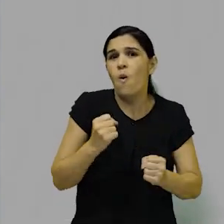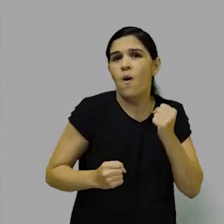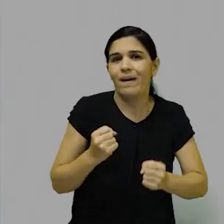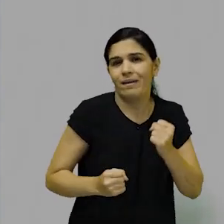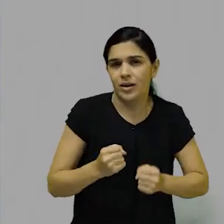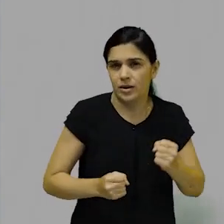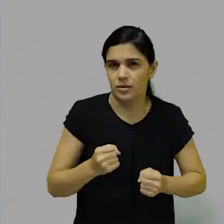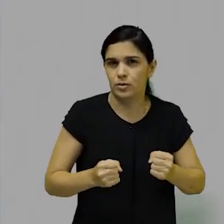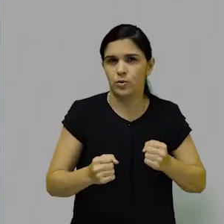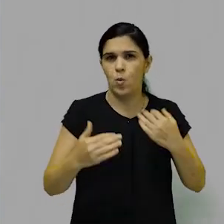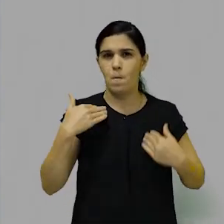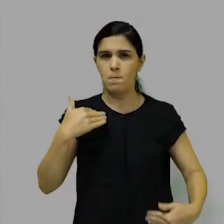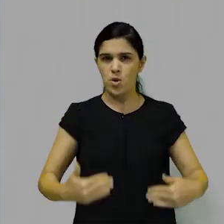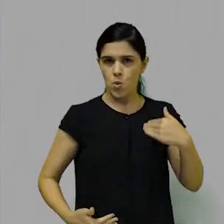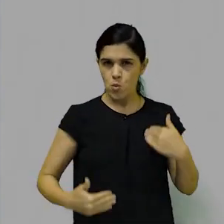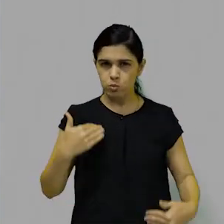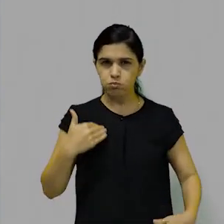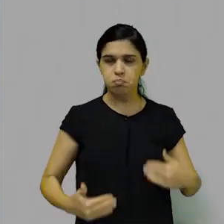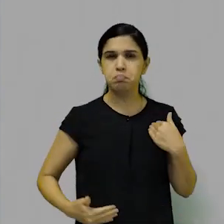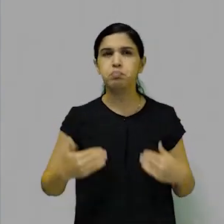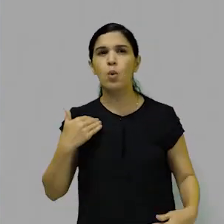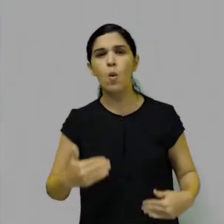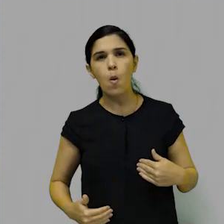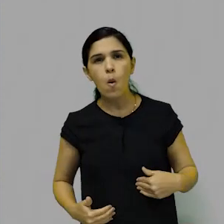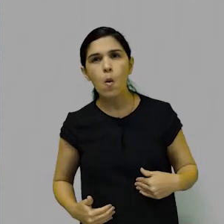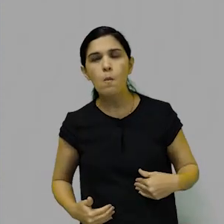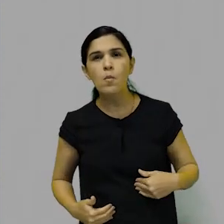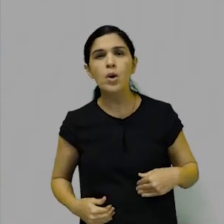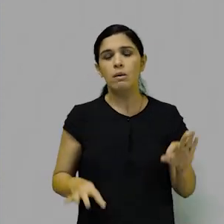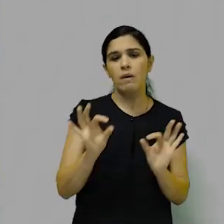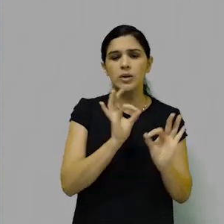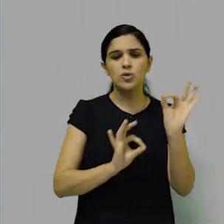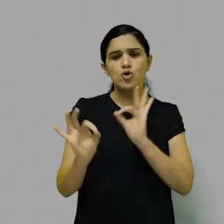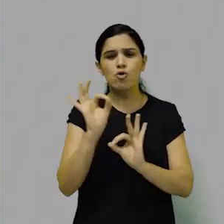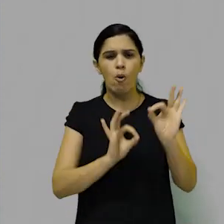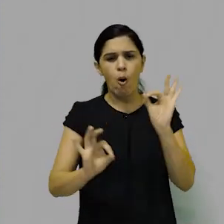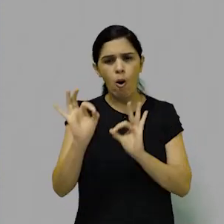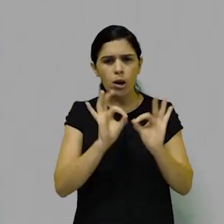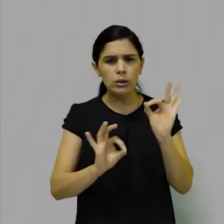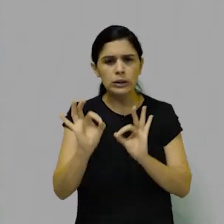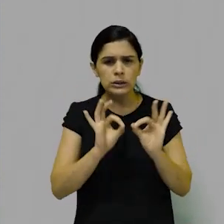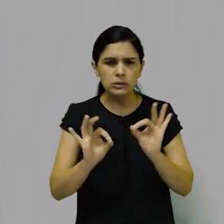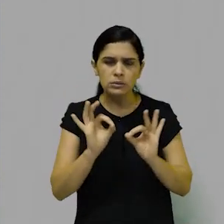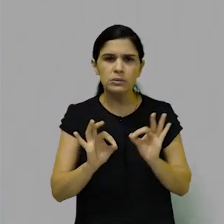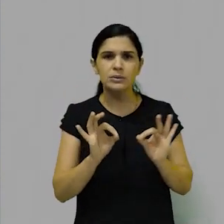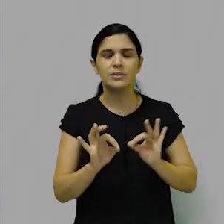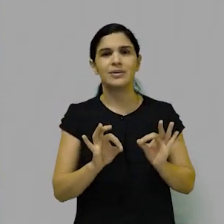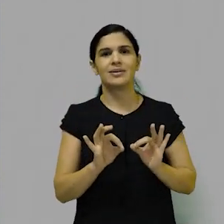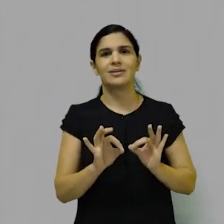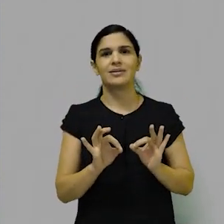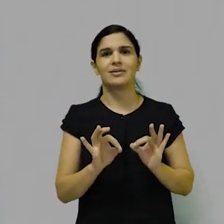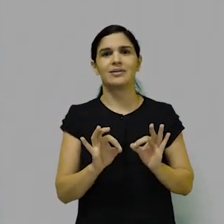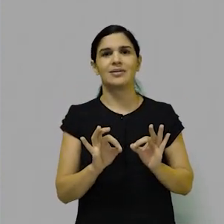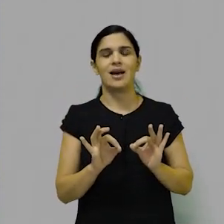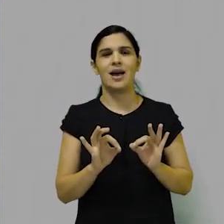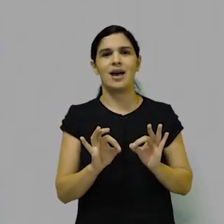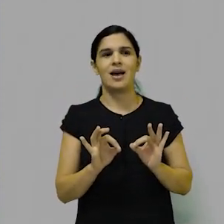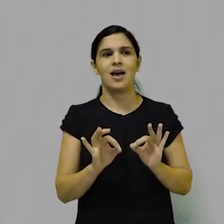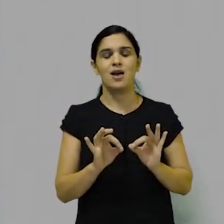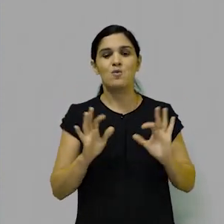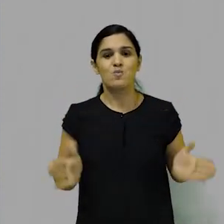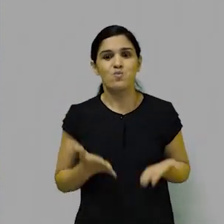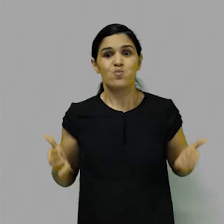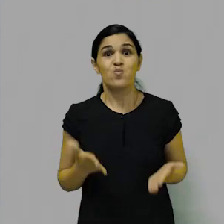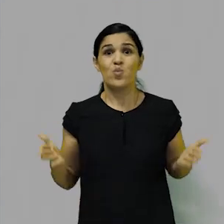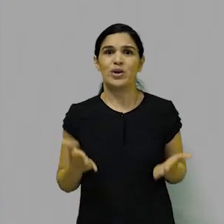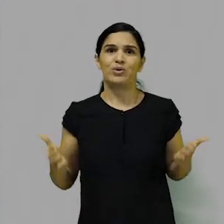adaptar àquele estímulo. Tá certo? Ele começa a sofrer adaptações. É o que a gente chama de homeostase.